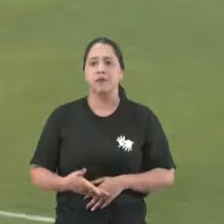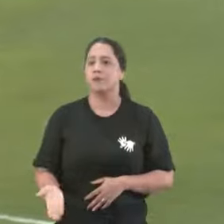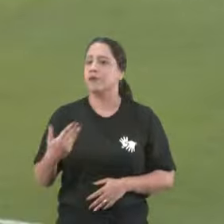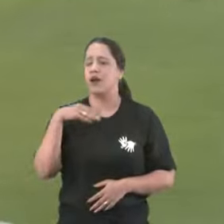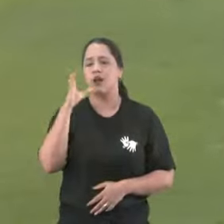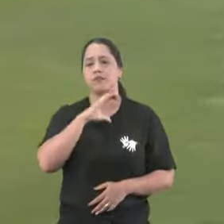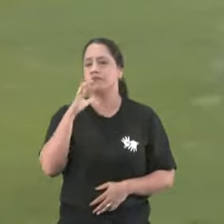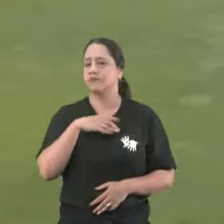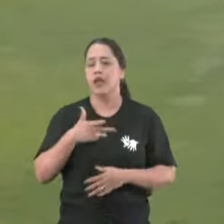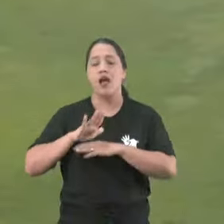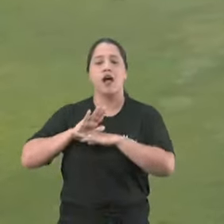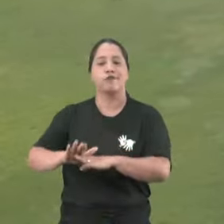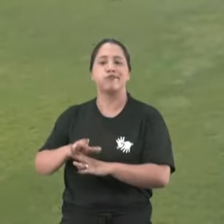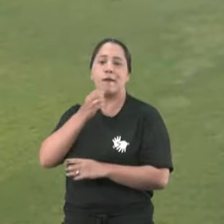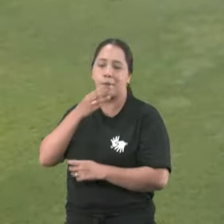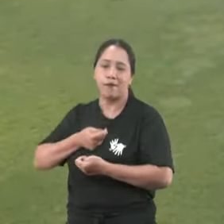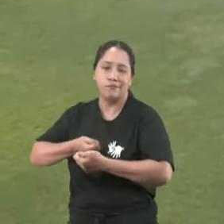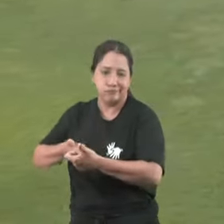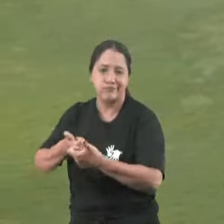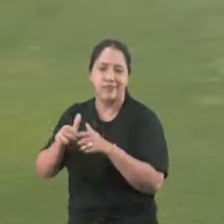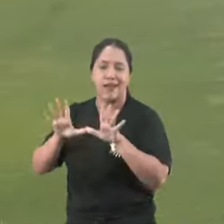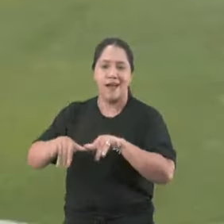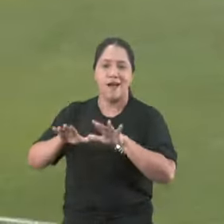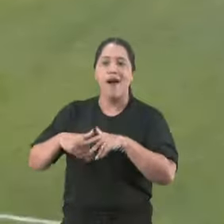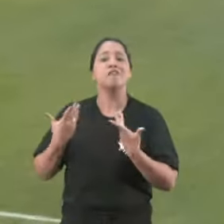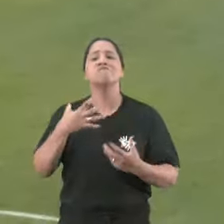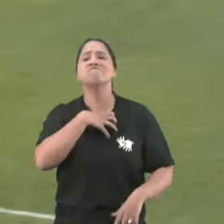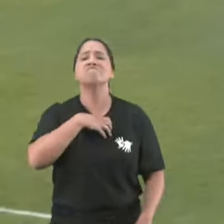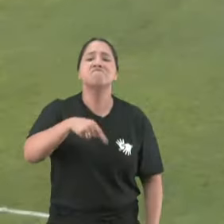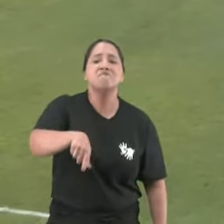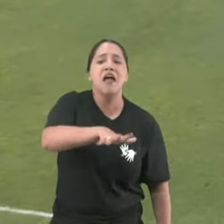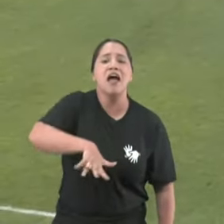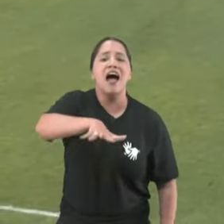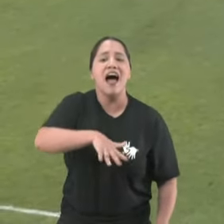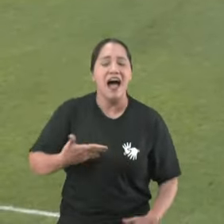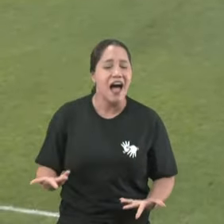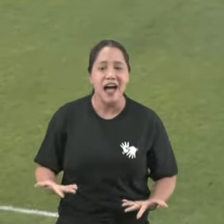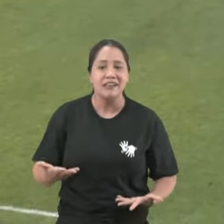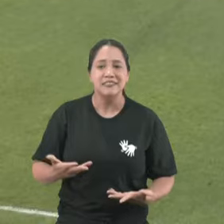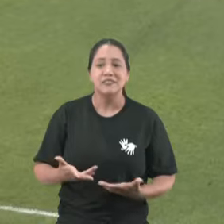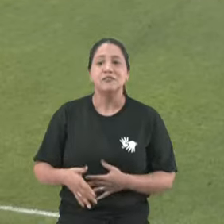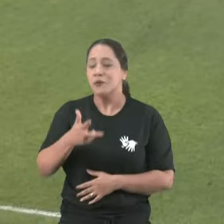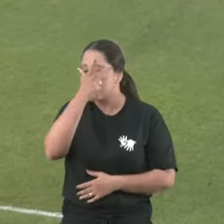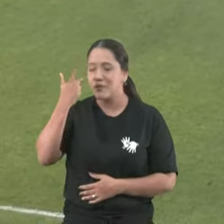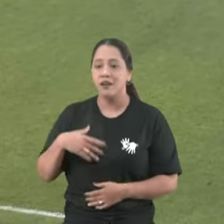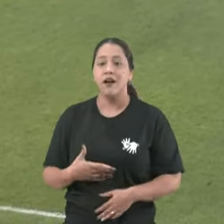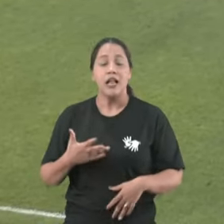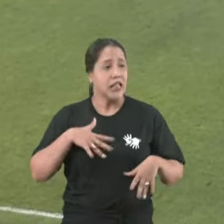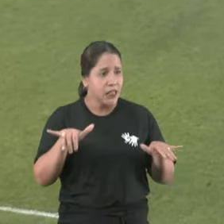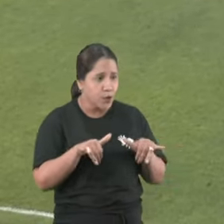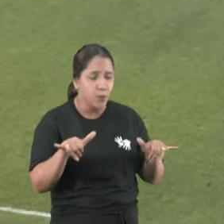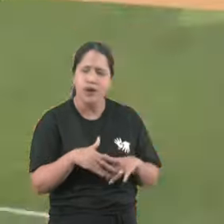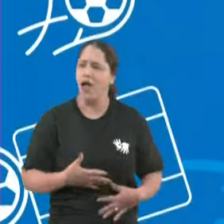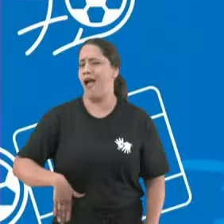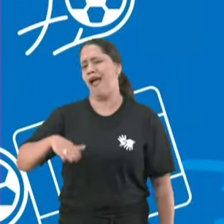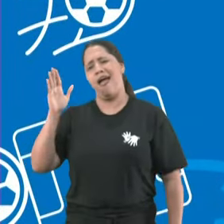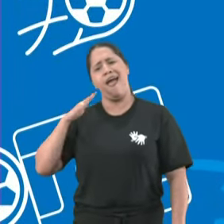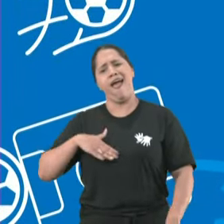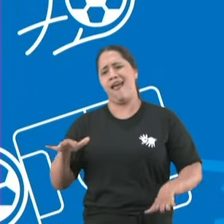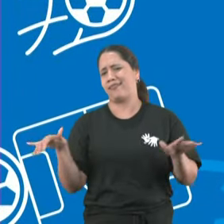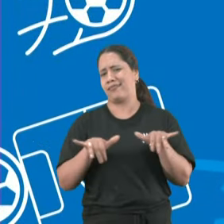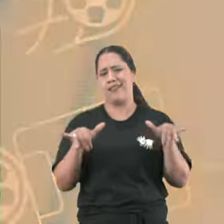Bola que favorece ao asa. Como é que tá o clima embaixo, Paulo Lira? Os dois, olha, treinadores. Muito tranquilo. Muito tranquilo,